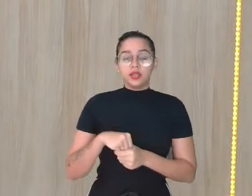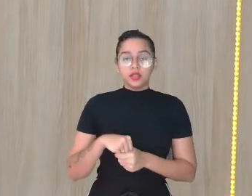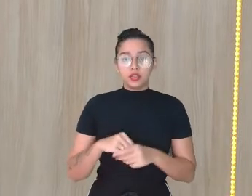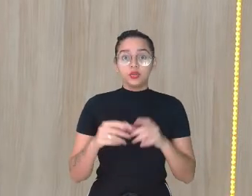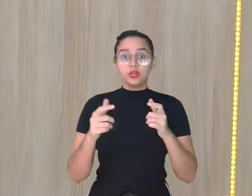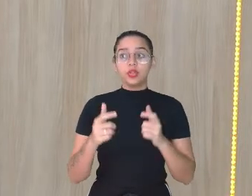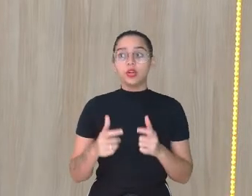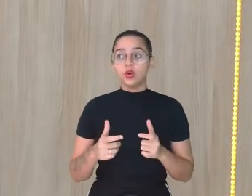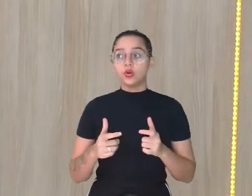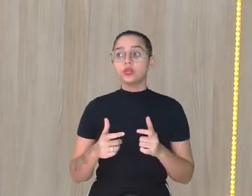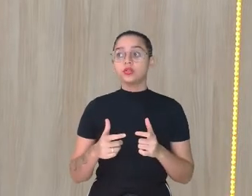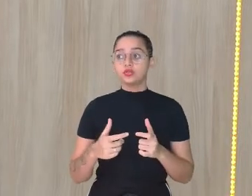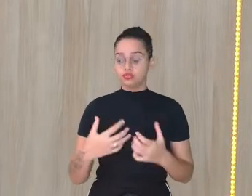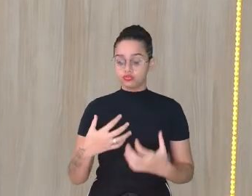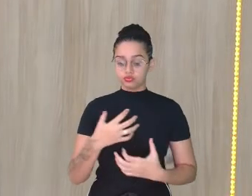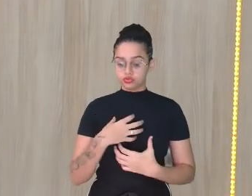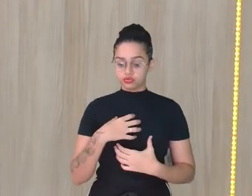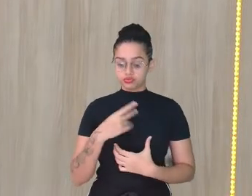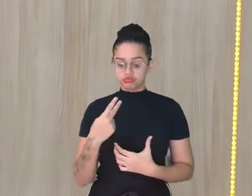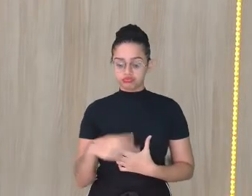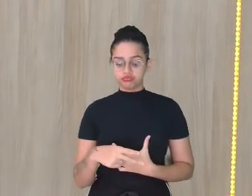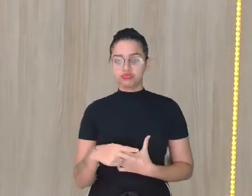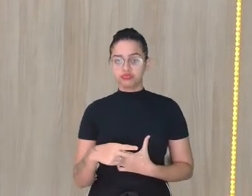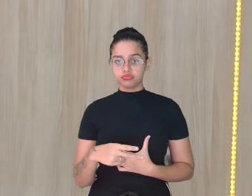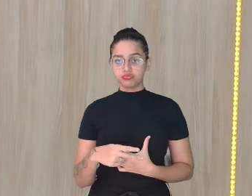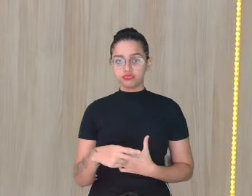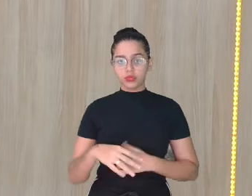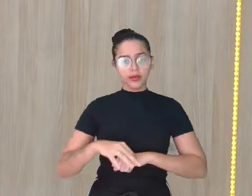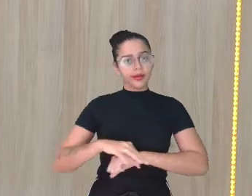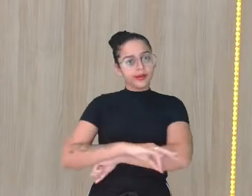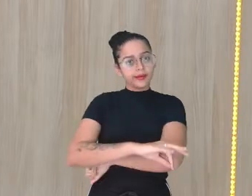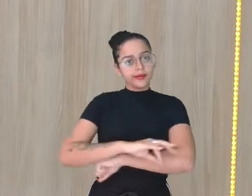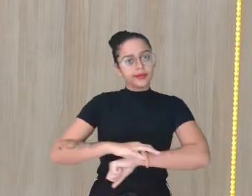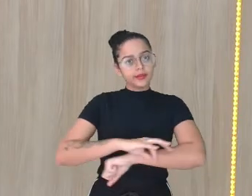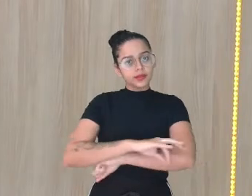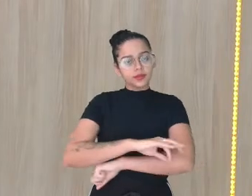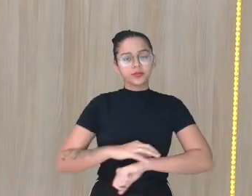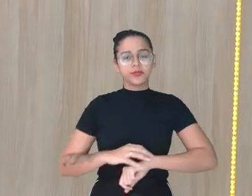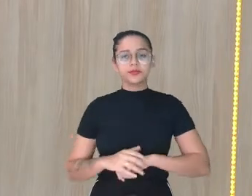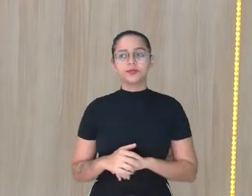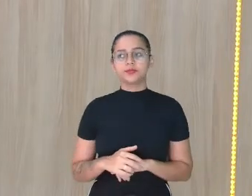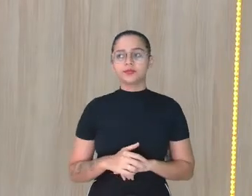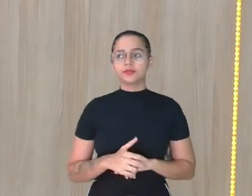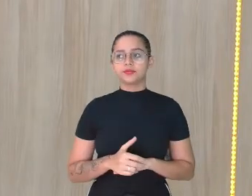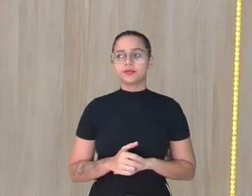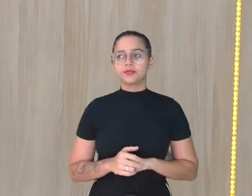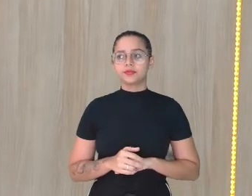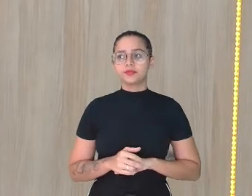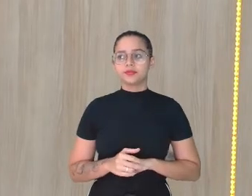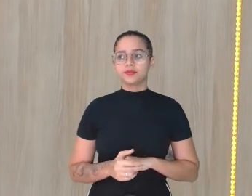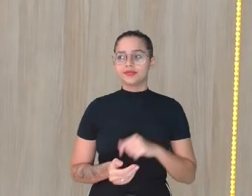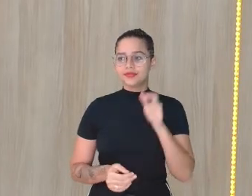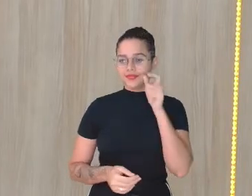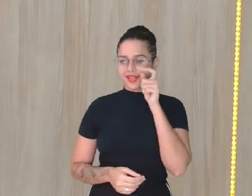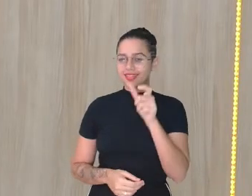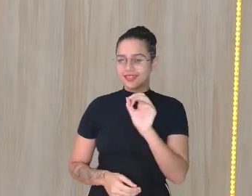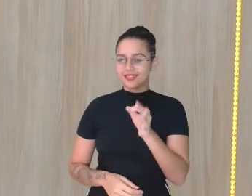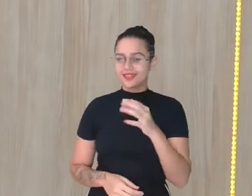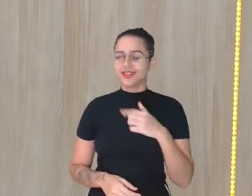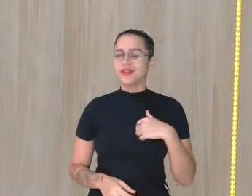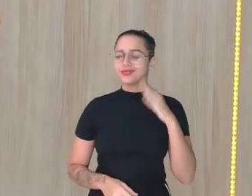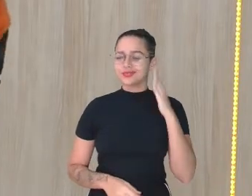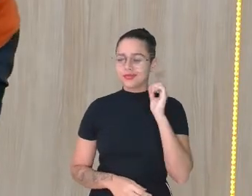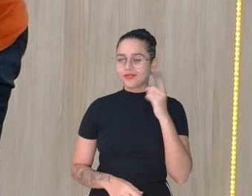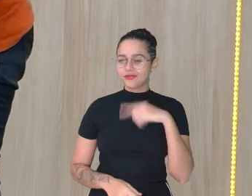Dentro dos moldes de um arquiteto, ok? Interessante, né? Eu sabia que vocês